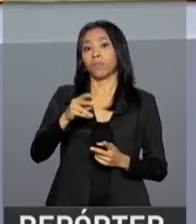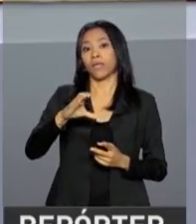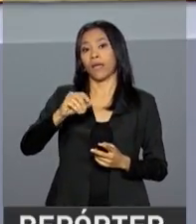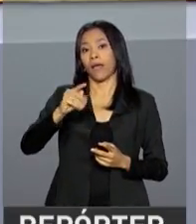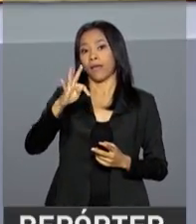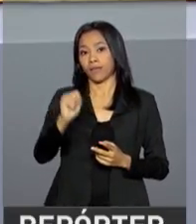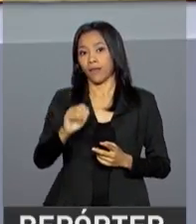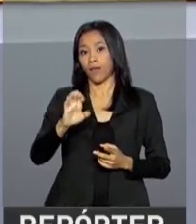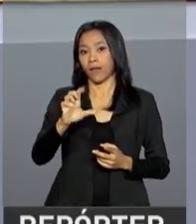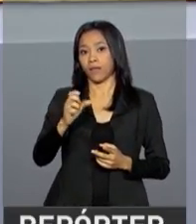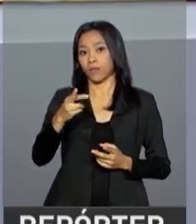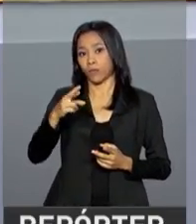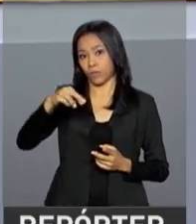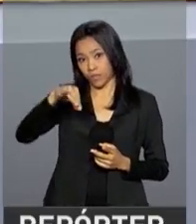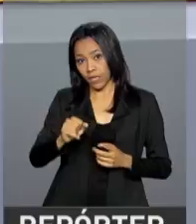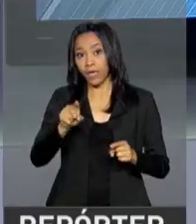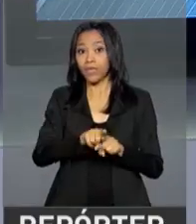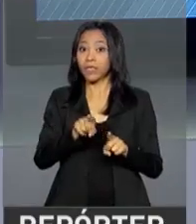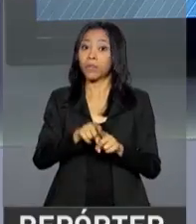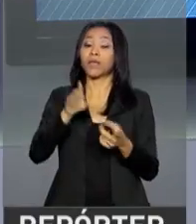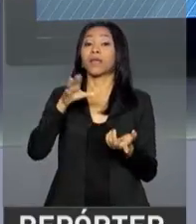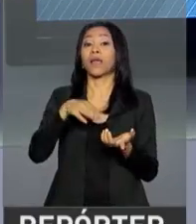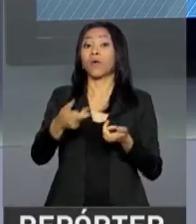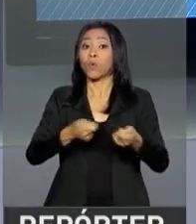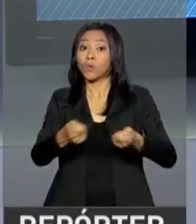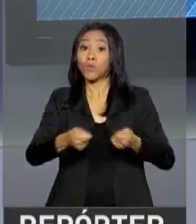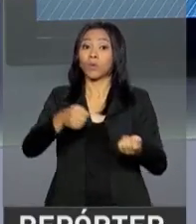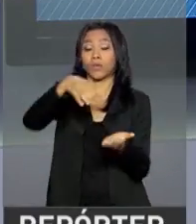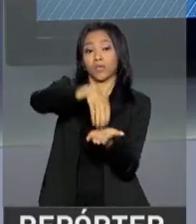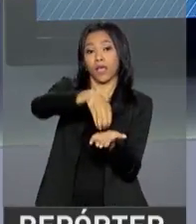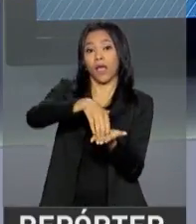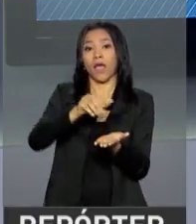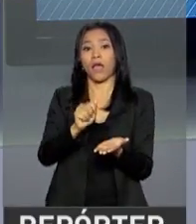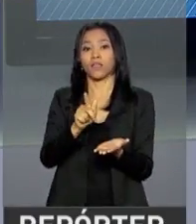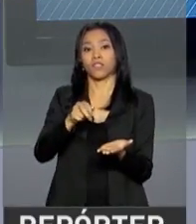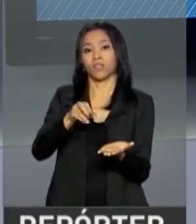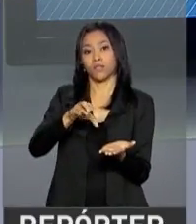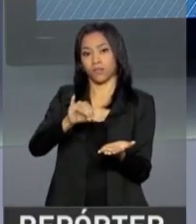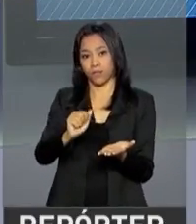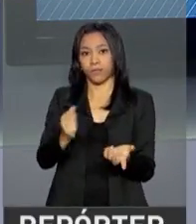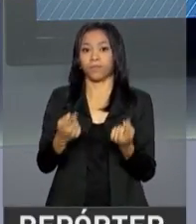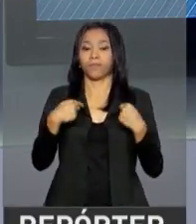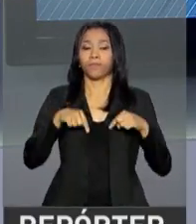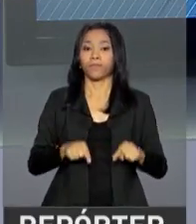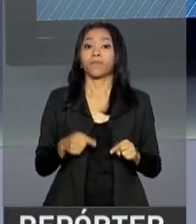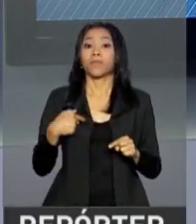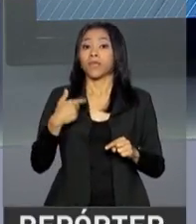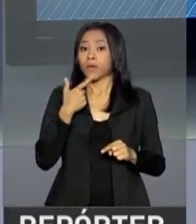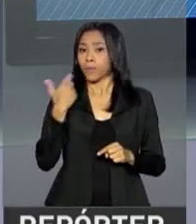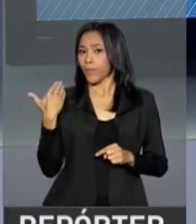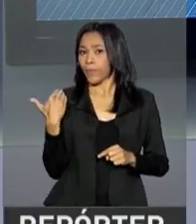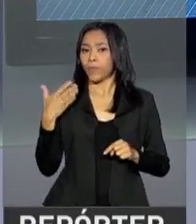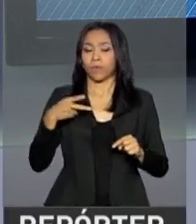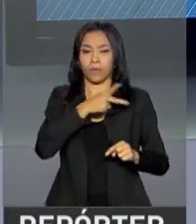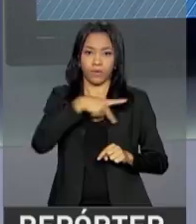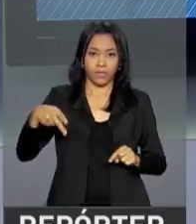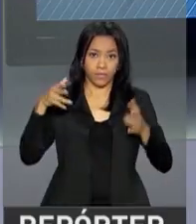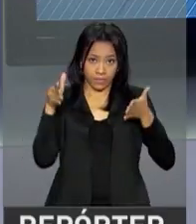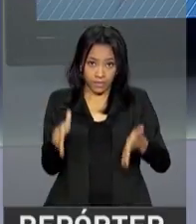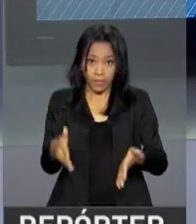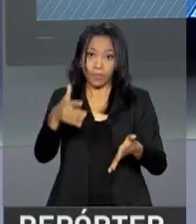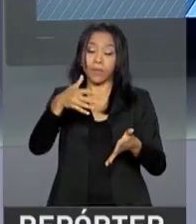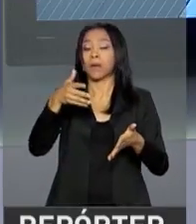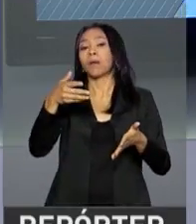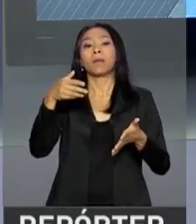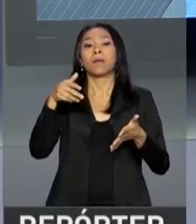reforço das agências reguladoras o presidente michel temer participou agora há pouco em itaguaí no rio de janeiro da cerimônia que